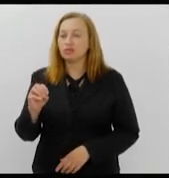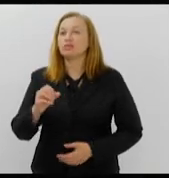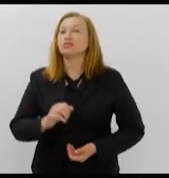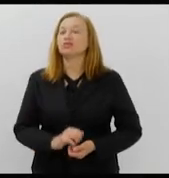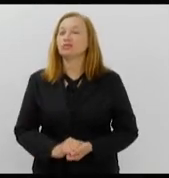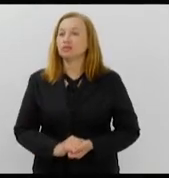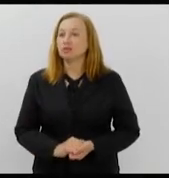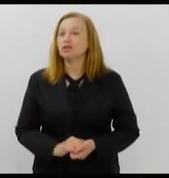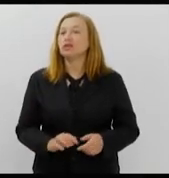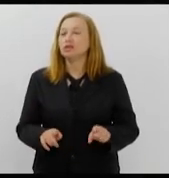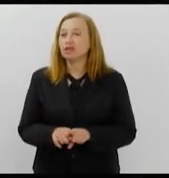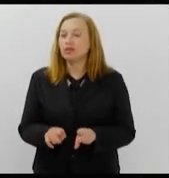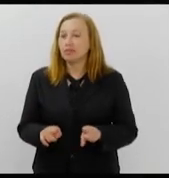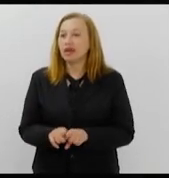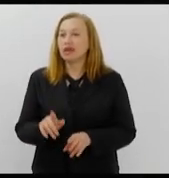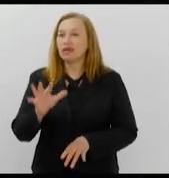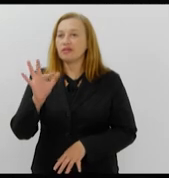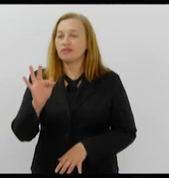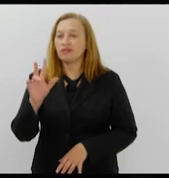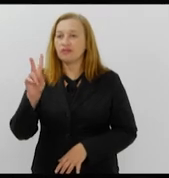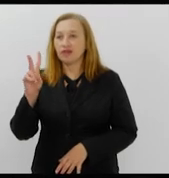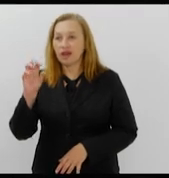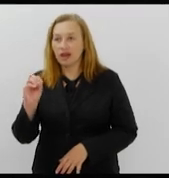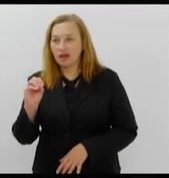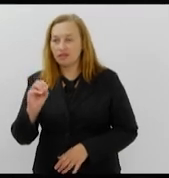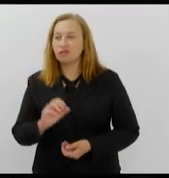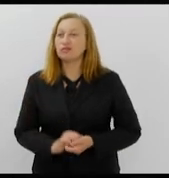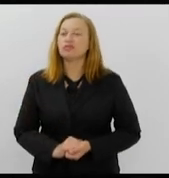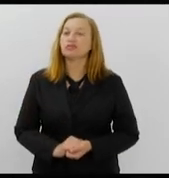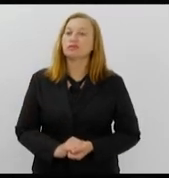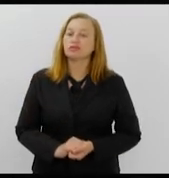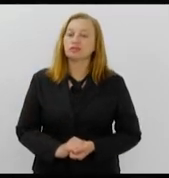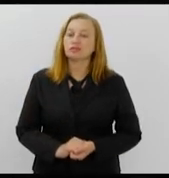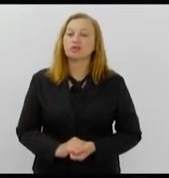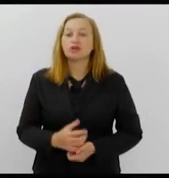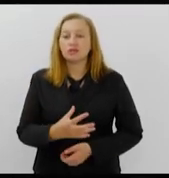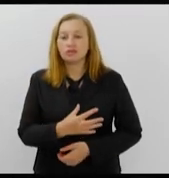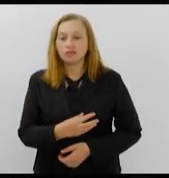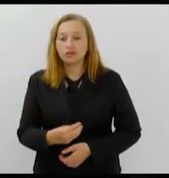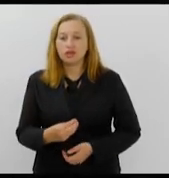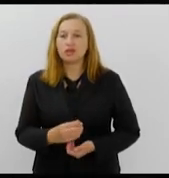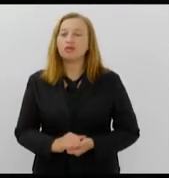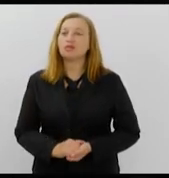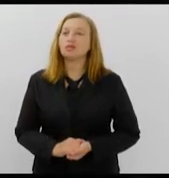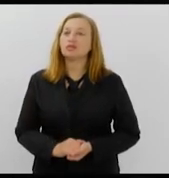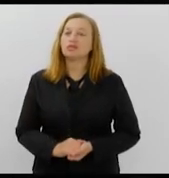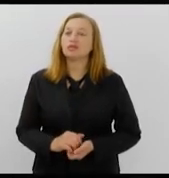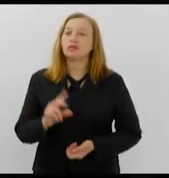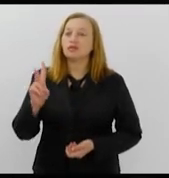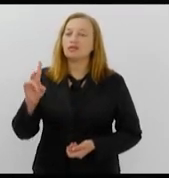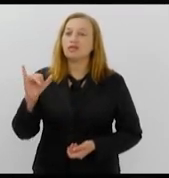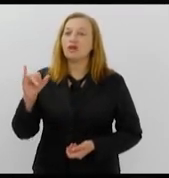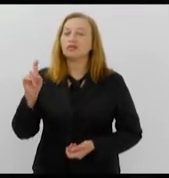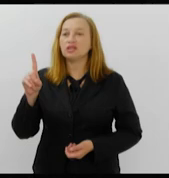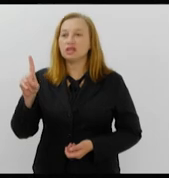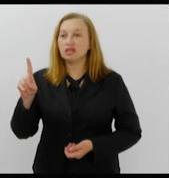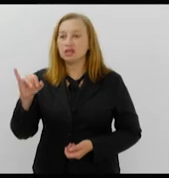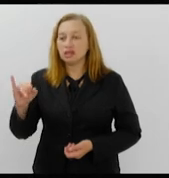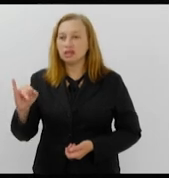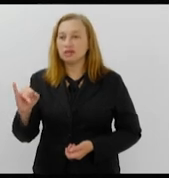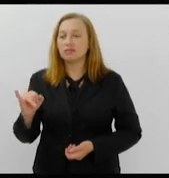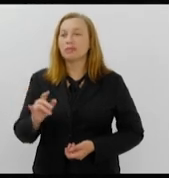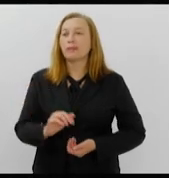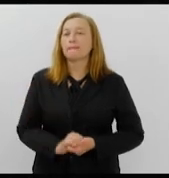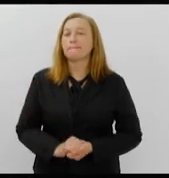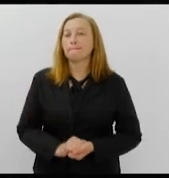Fábio Ramos, de Valença, o Valdizinho de Mendes, filho do saudoso Valdir Messias, ex-prefeito de